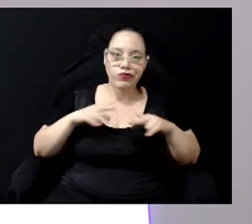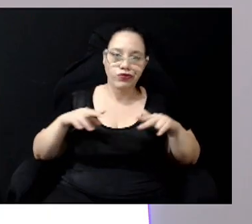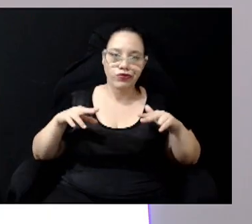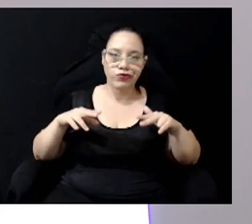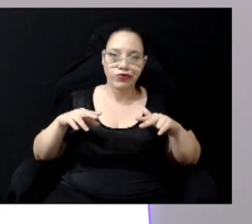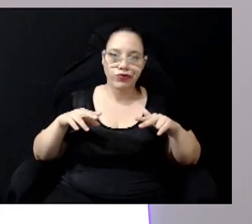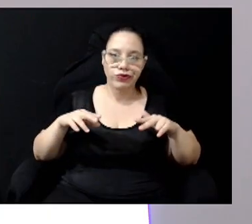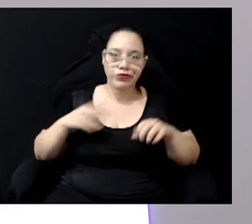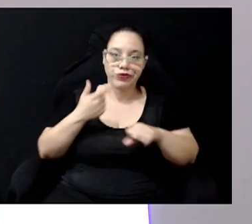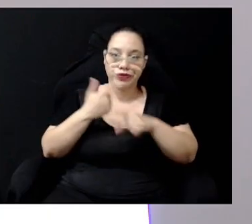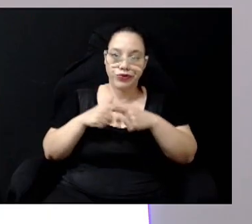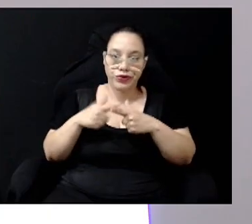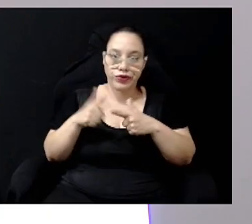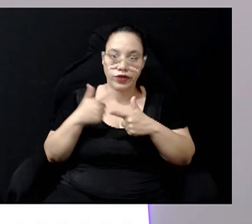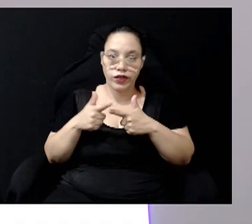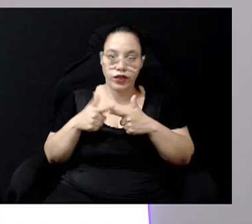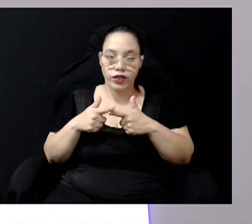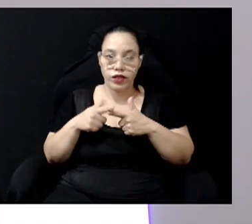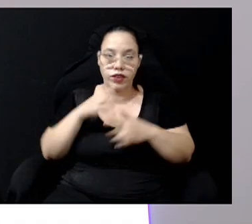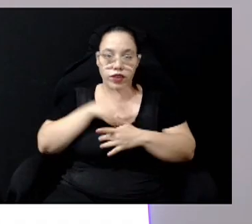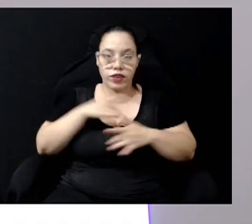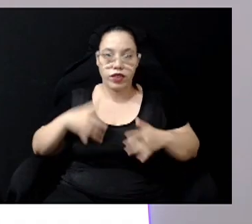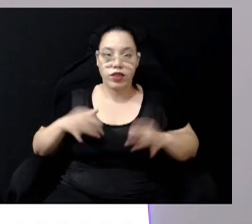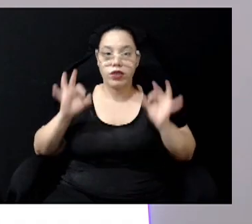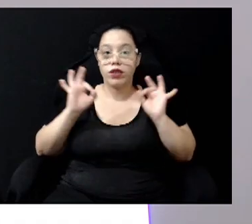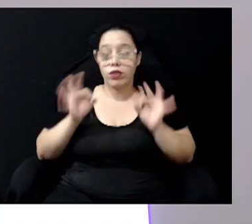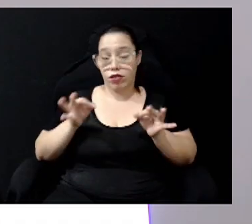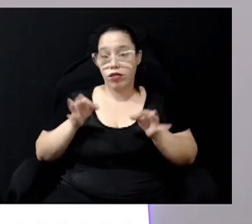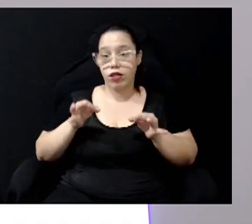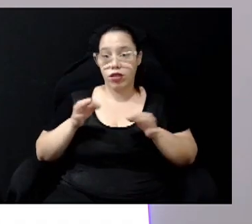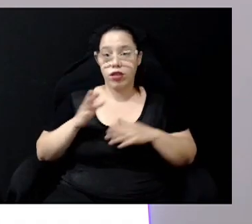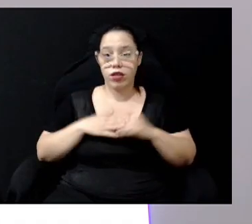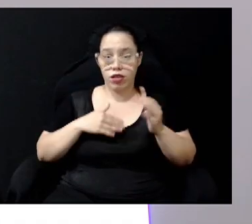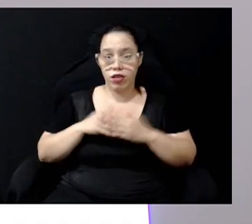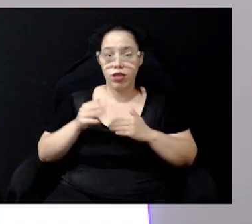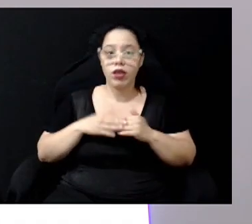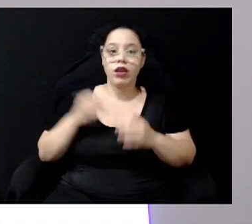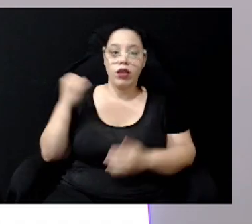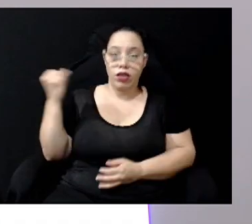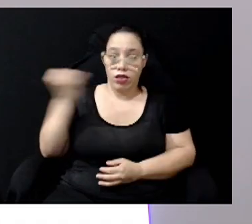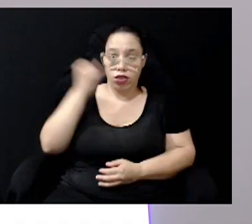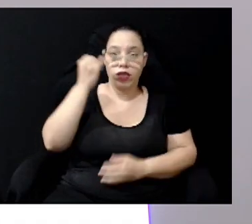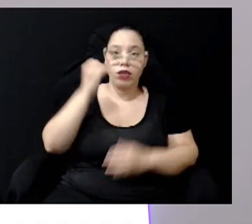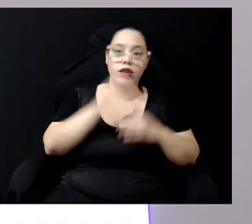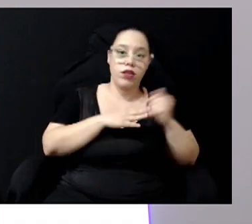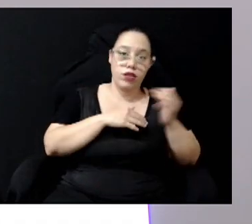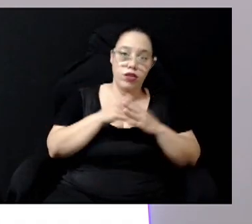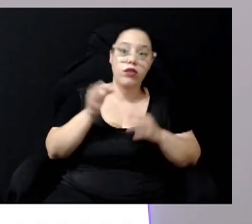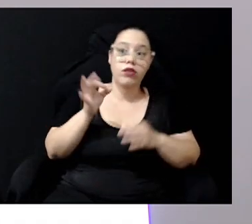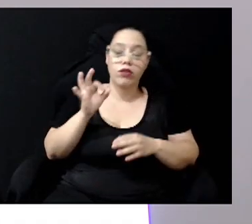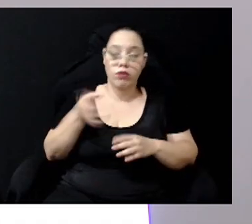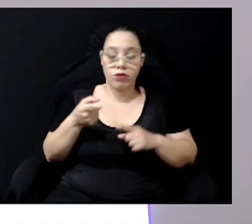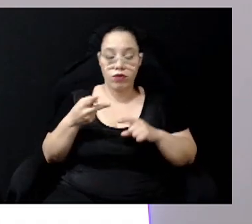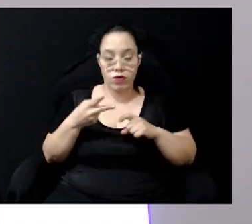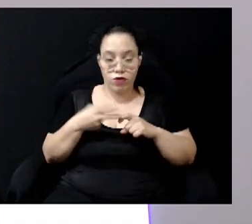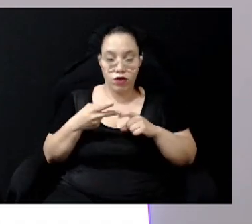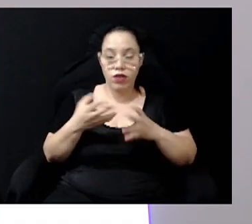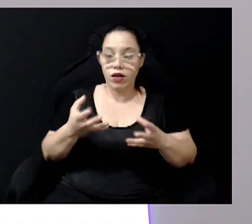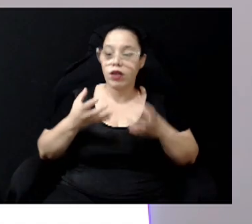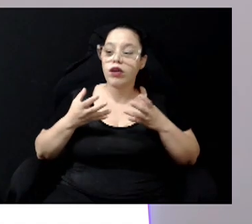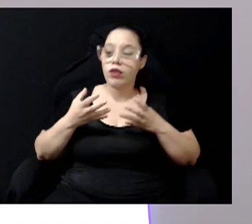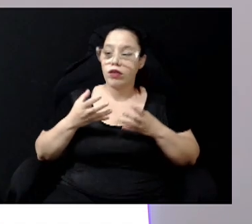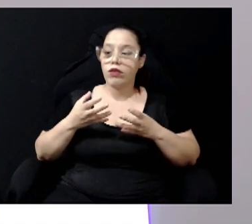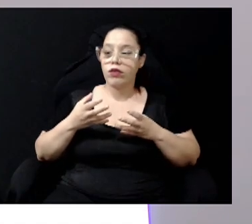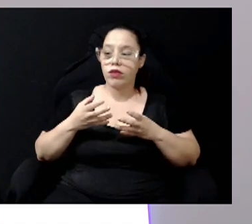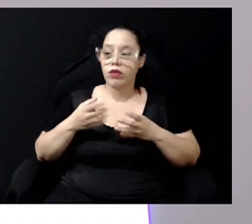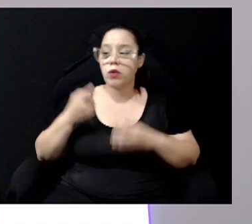já foram tratados da forma convencional, e é importante continuar fazendo o tratamento da forma convencional, mas ele quer ainda um olhar mais